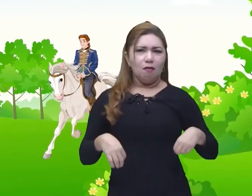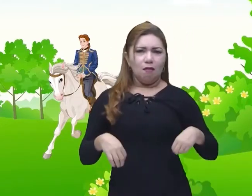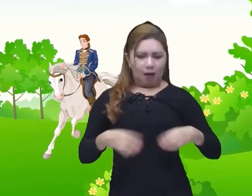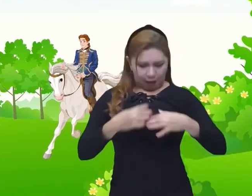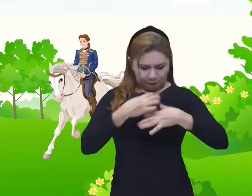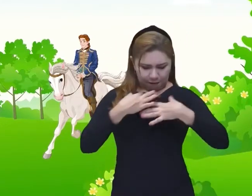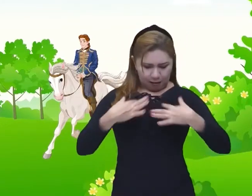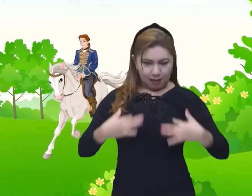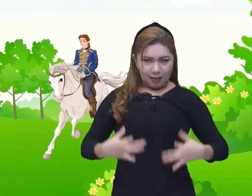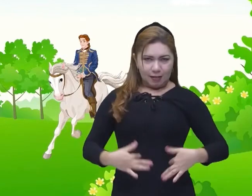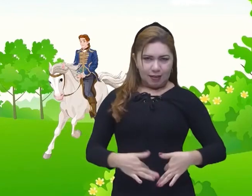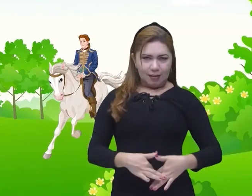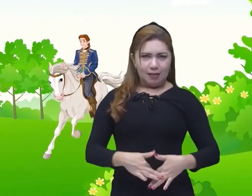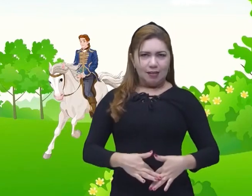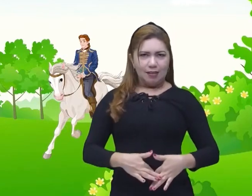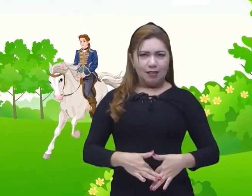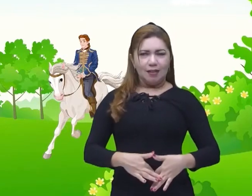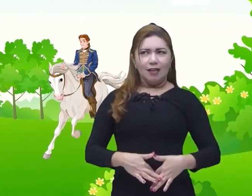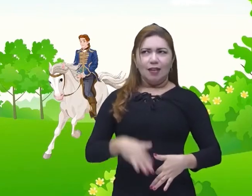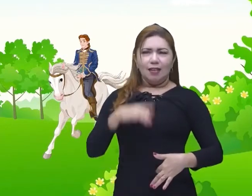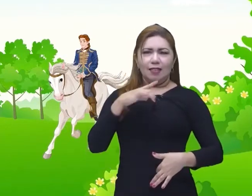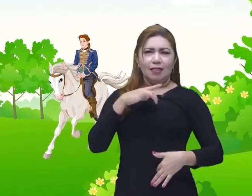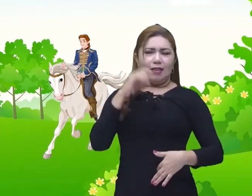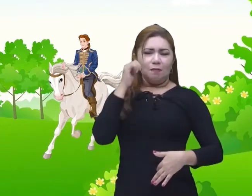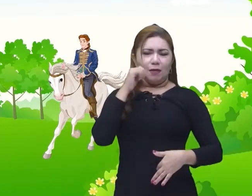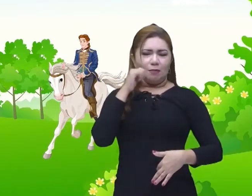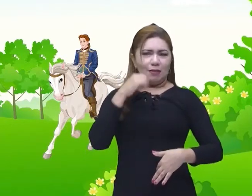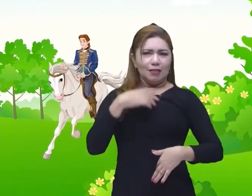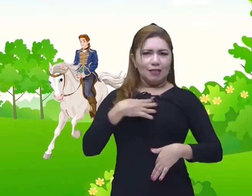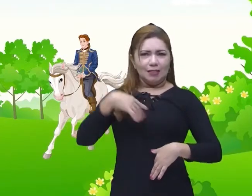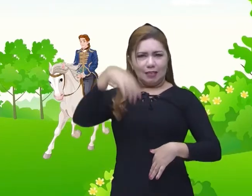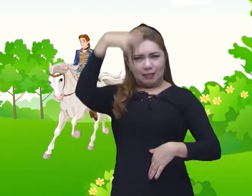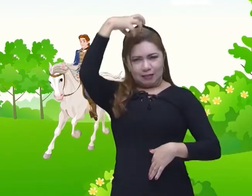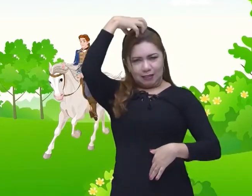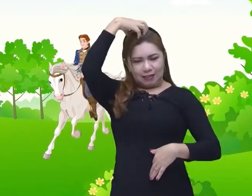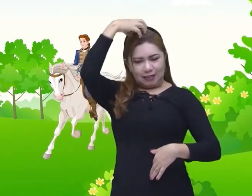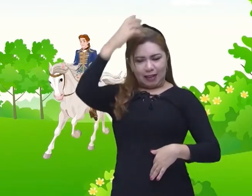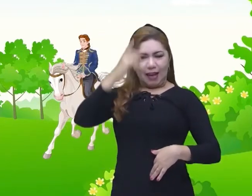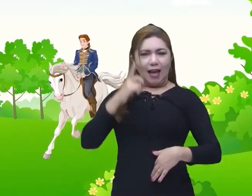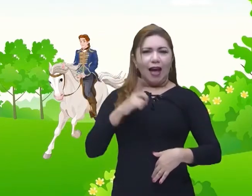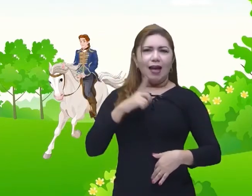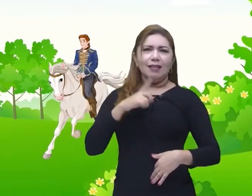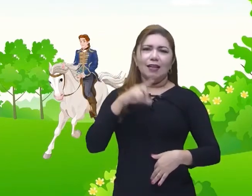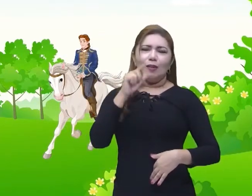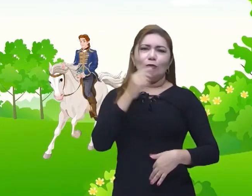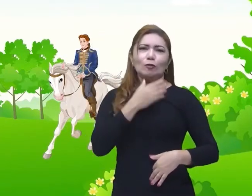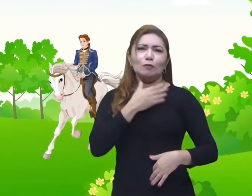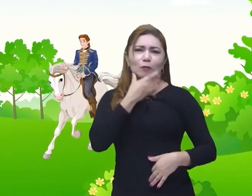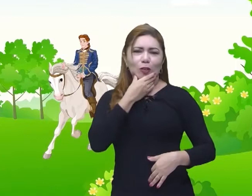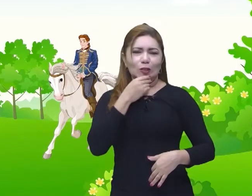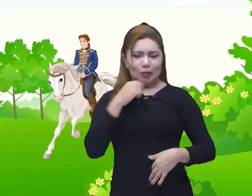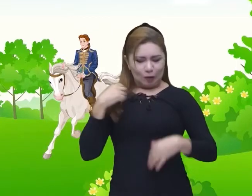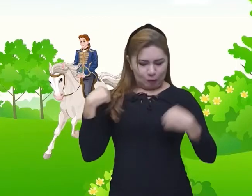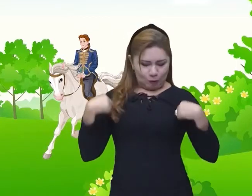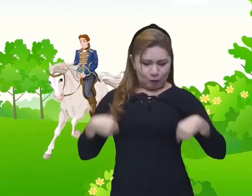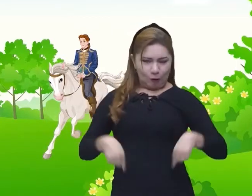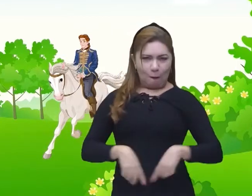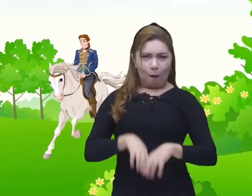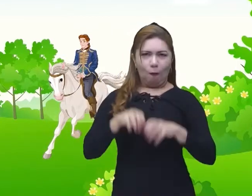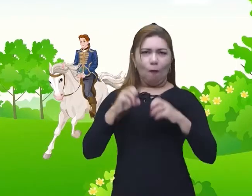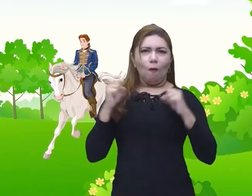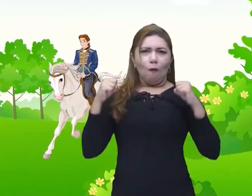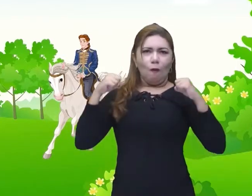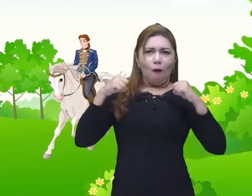né? Os meninos também compram aqui o desenho do Hulk na camisa, e você já sabe do que se trata. É um texto, é